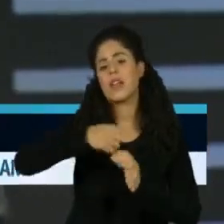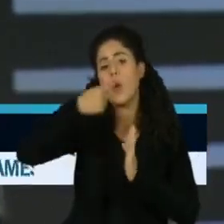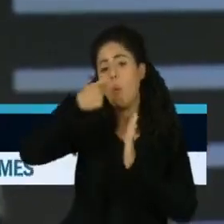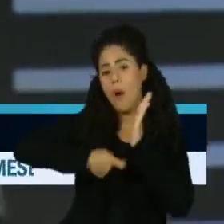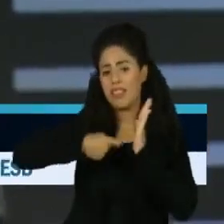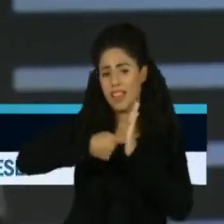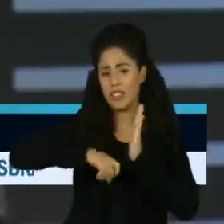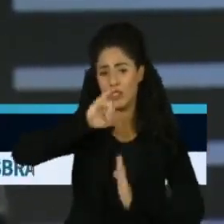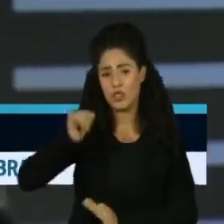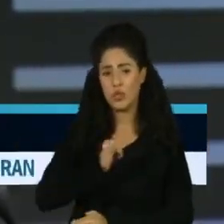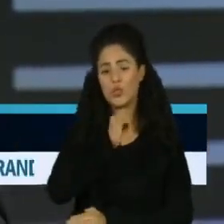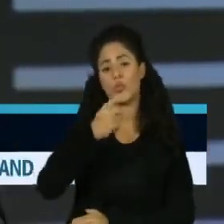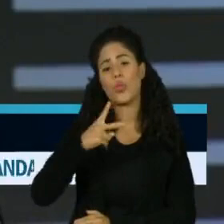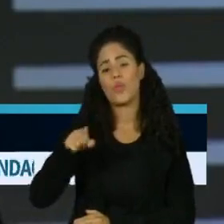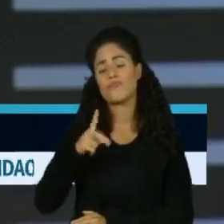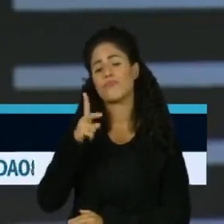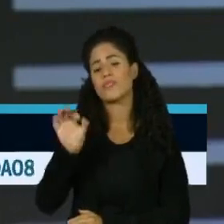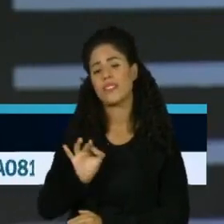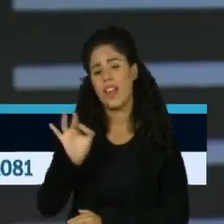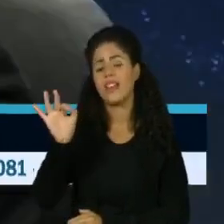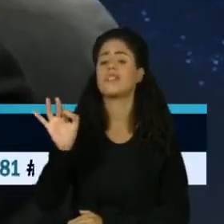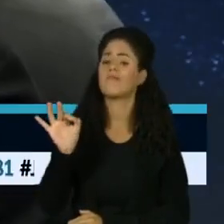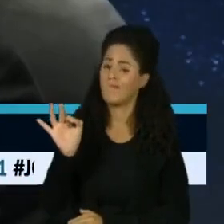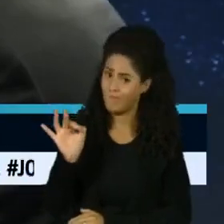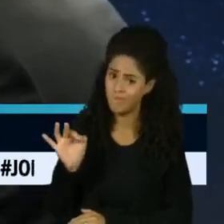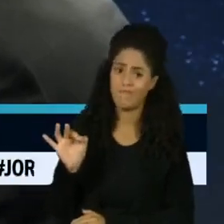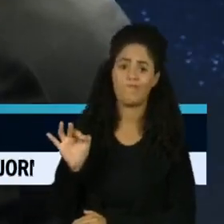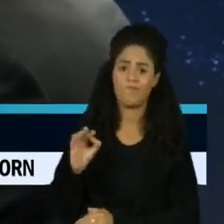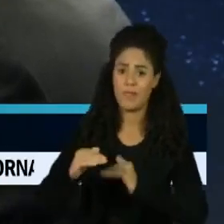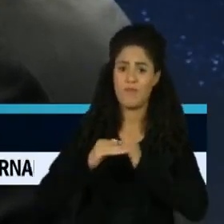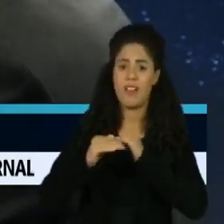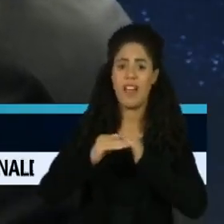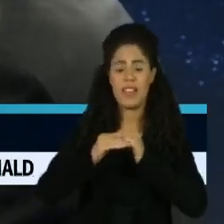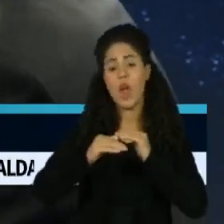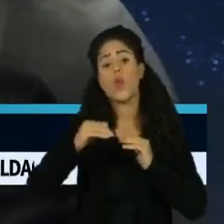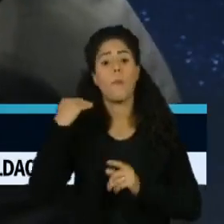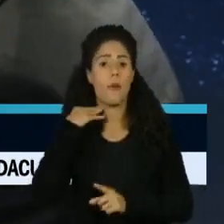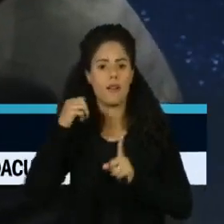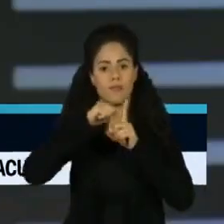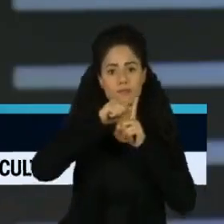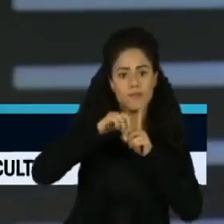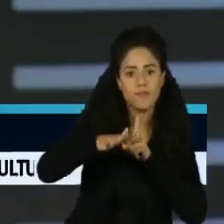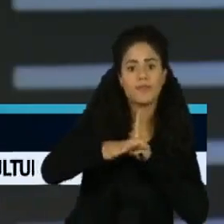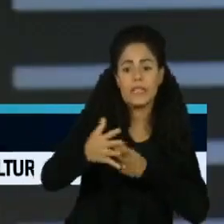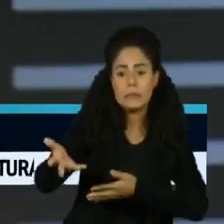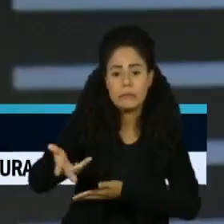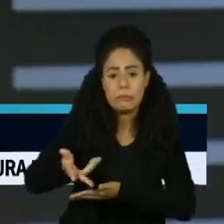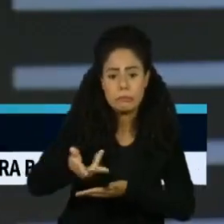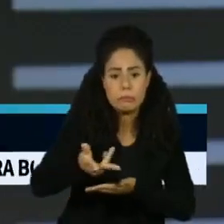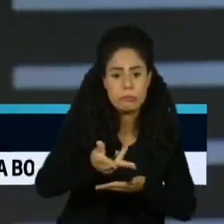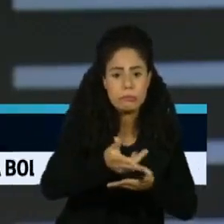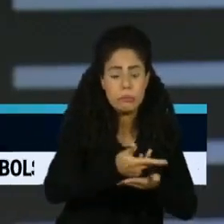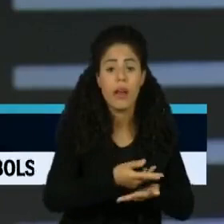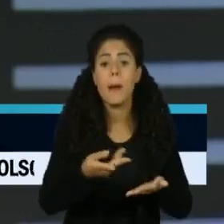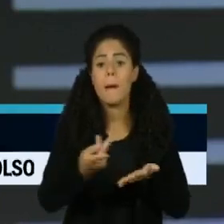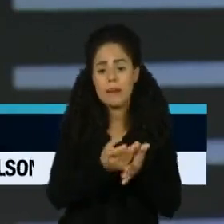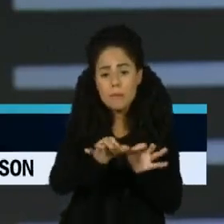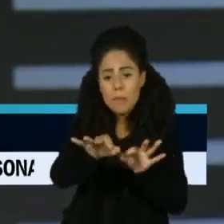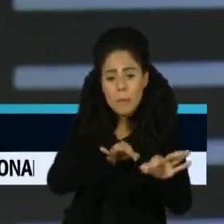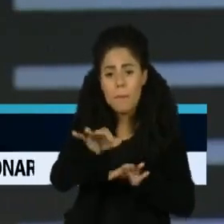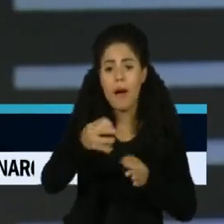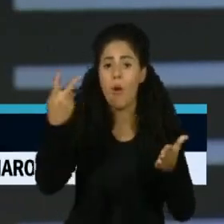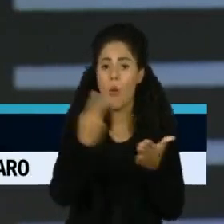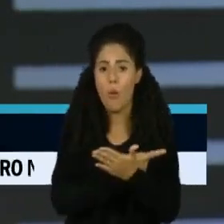de 2% é completamente fora do razoável. Ou seja, o Banco Central está tendo que correr atrás de um erro que